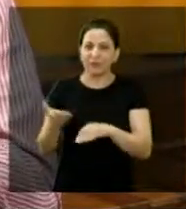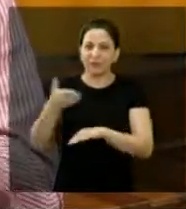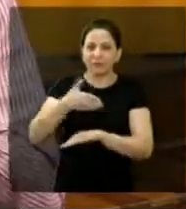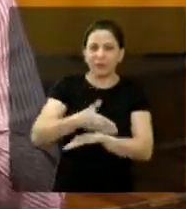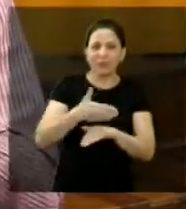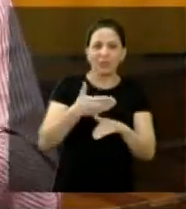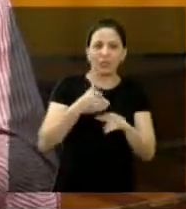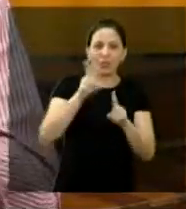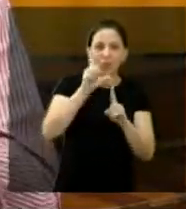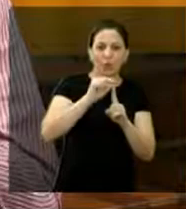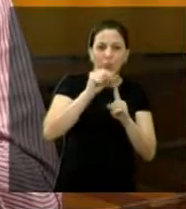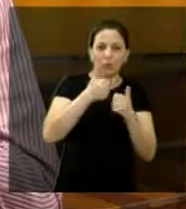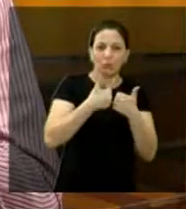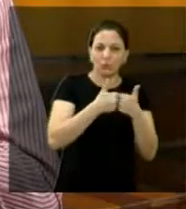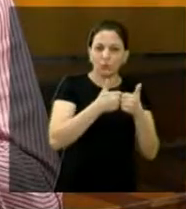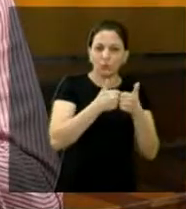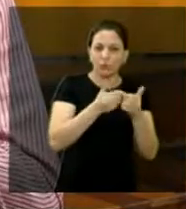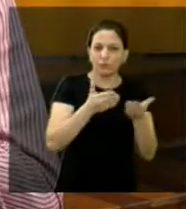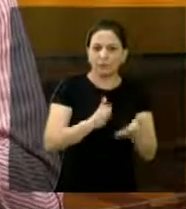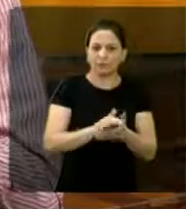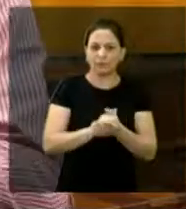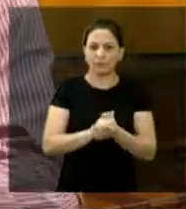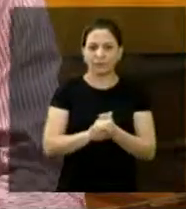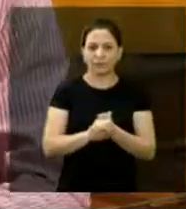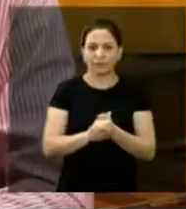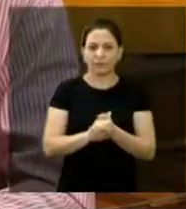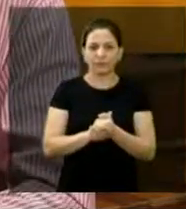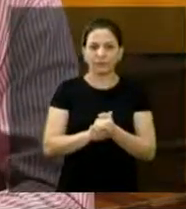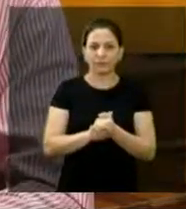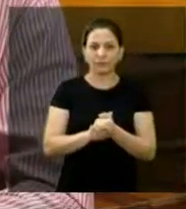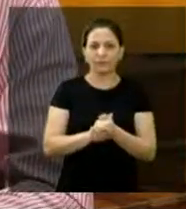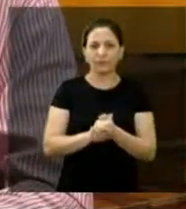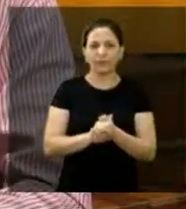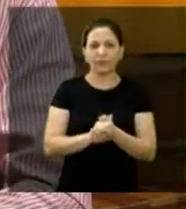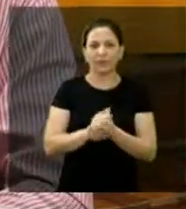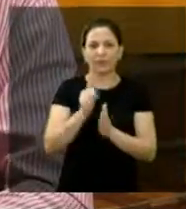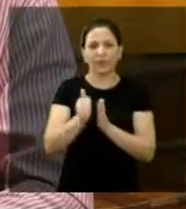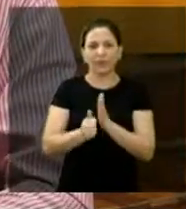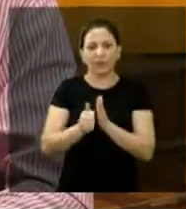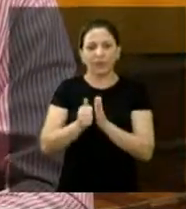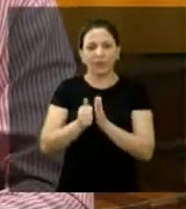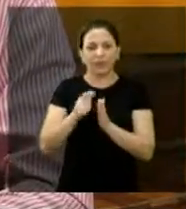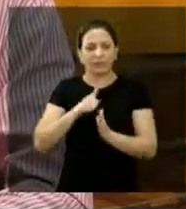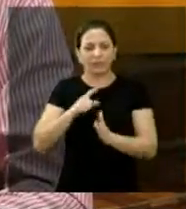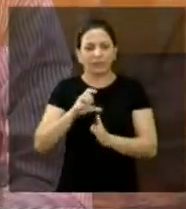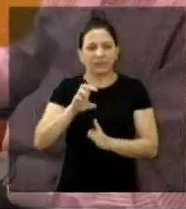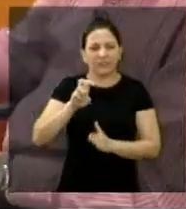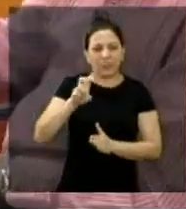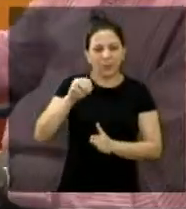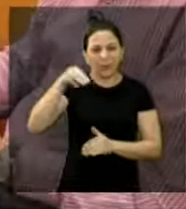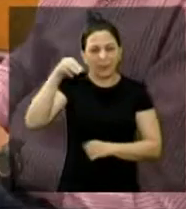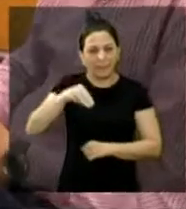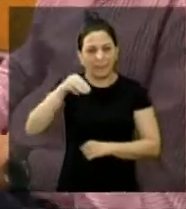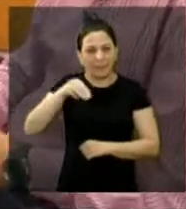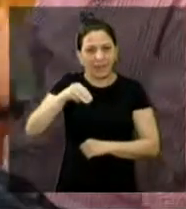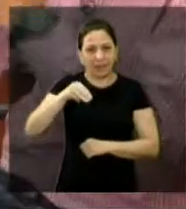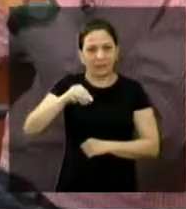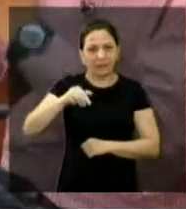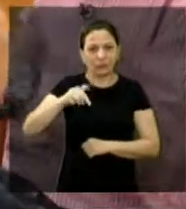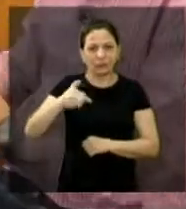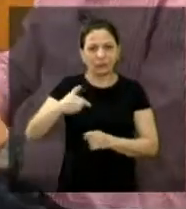ônibus, do Seu Vitório. E o ponto ficava a 40, 50 metros da Rádio Barretos, onde